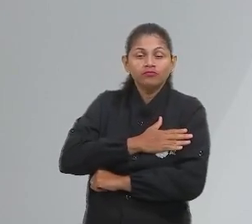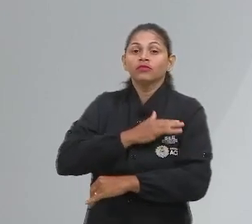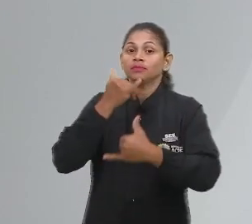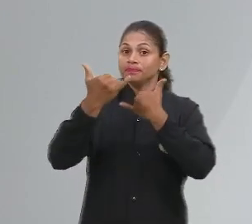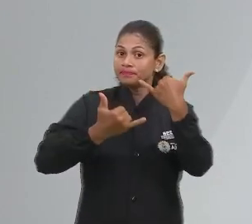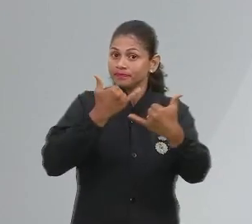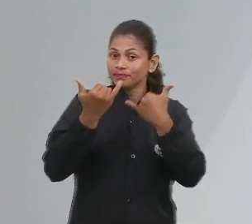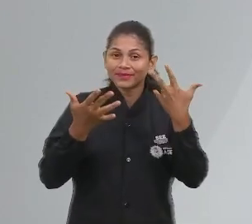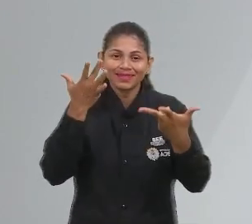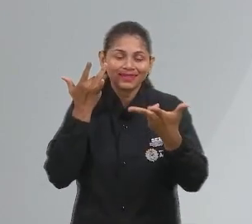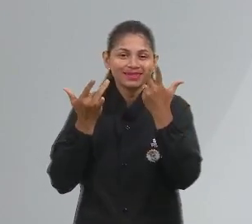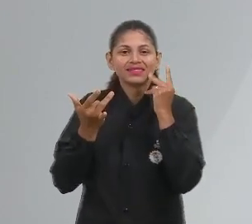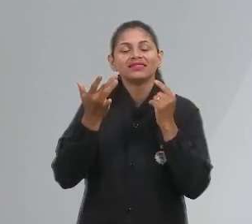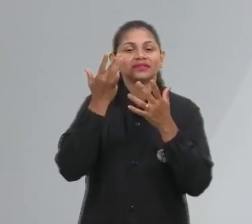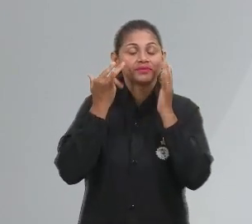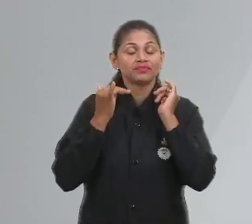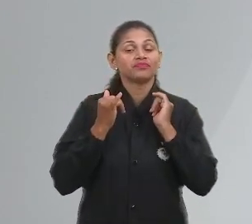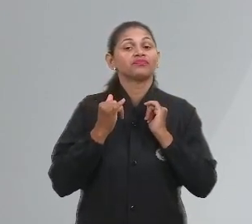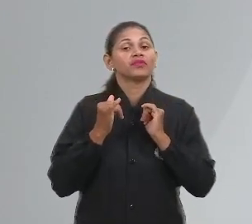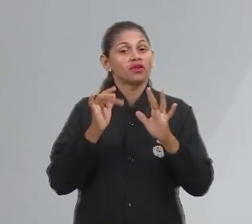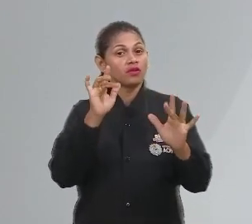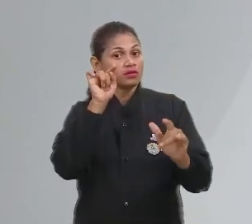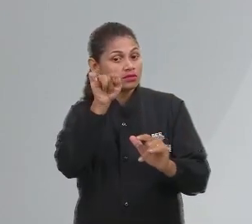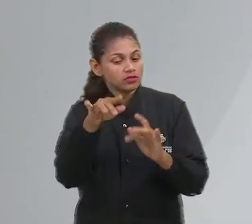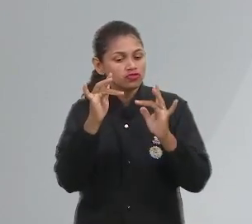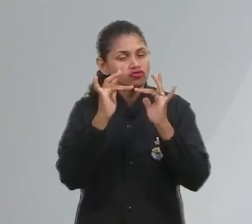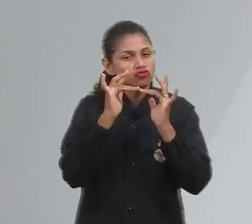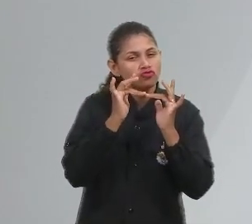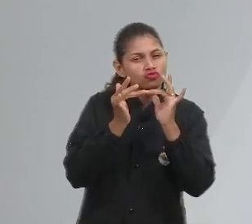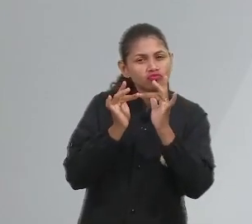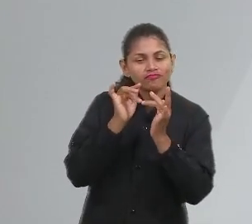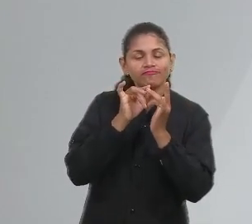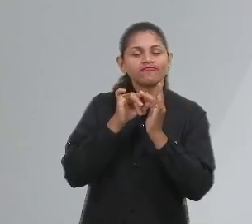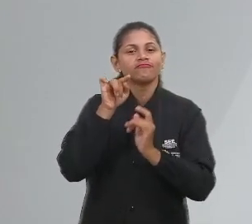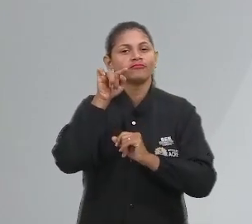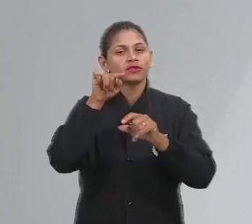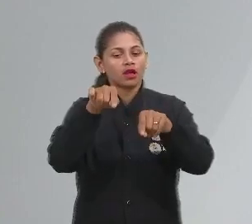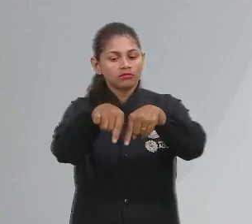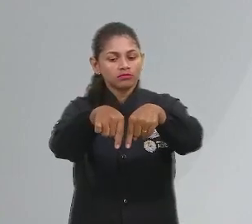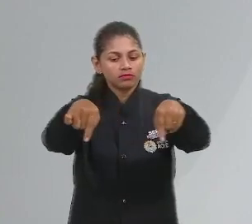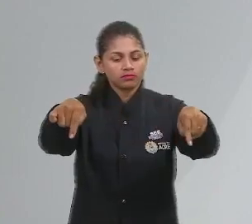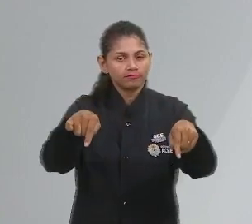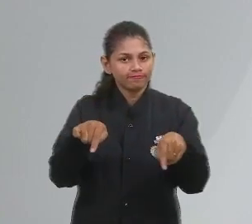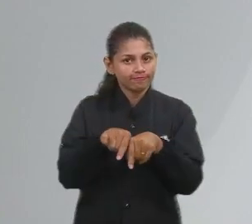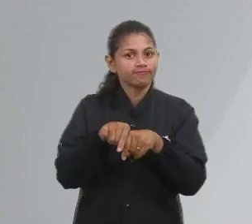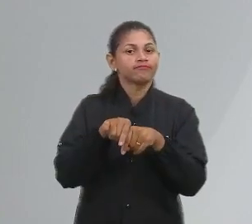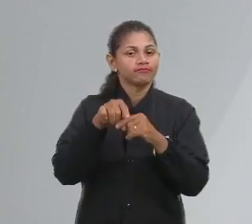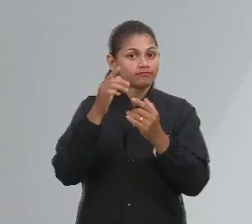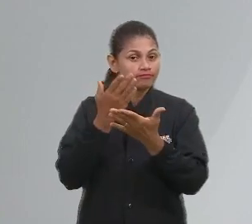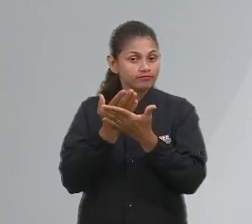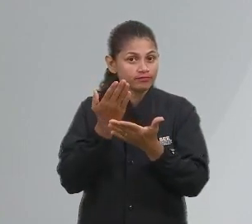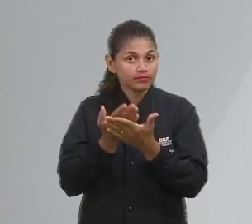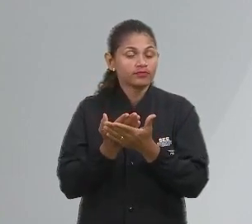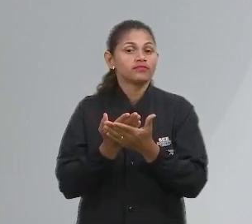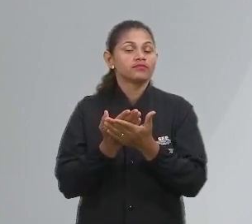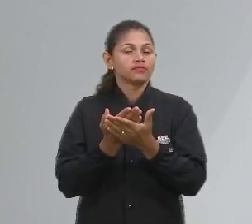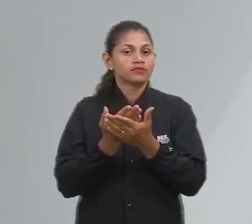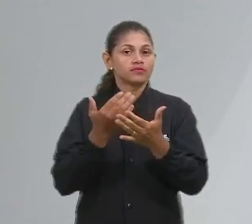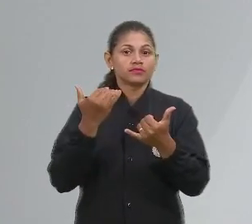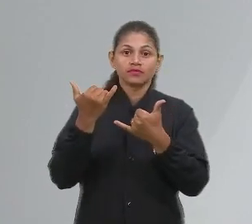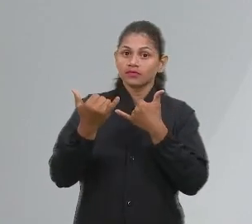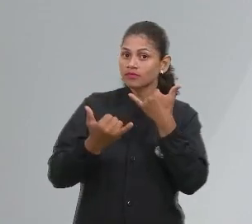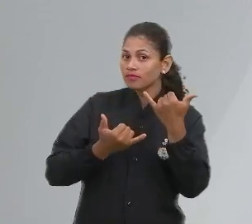teatral. Provavelmente você já teve contato aí na sua sala de aula com esse tipo de jogo,